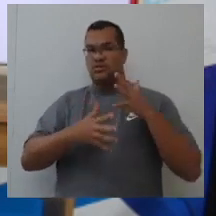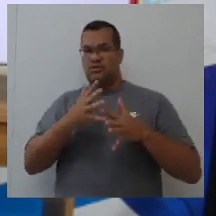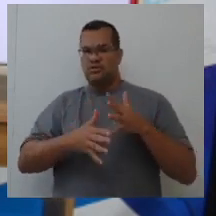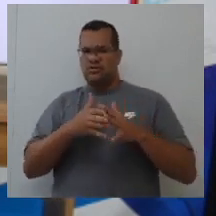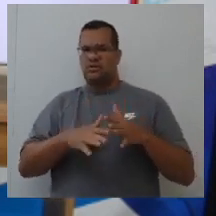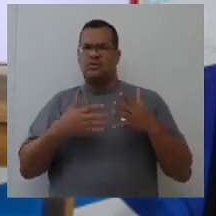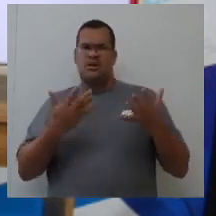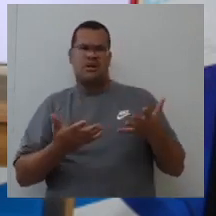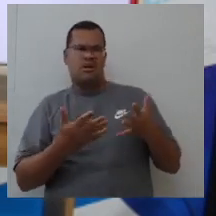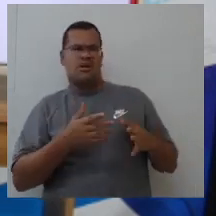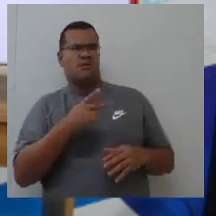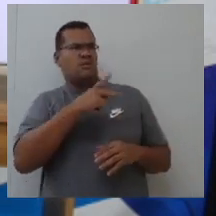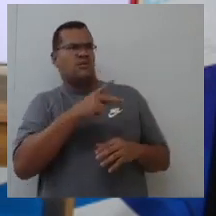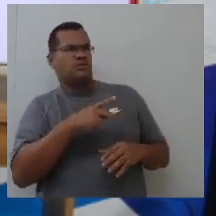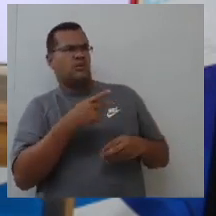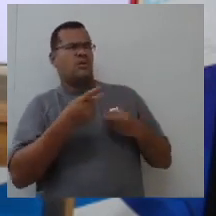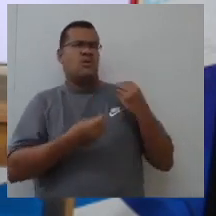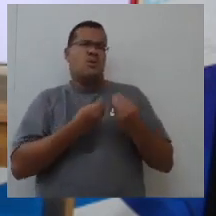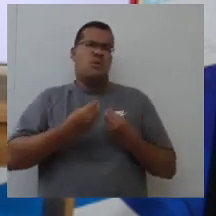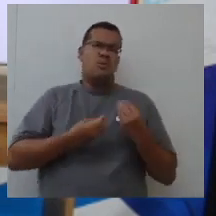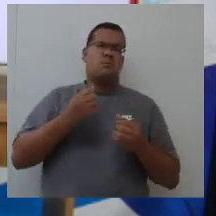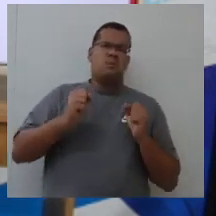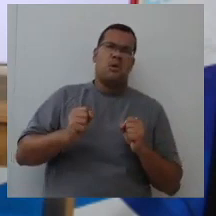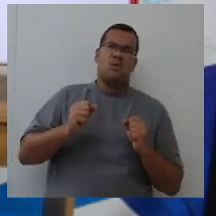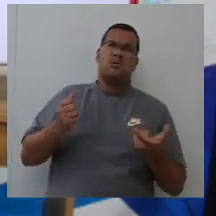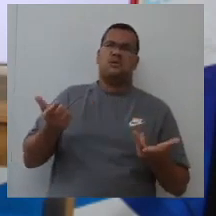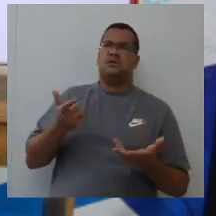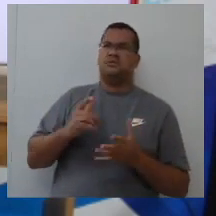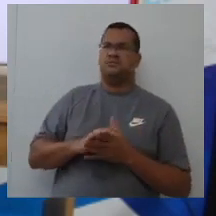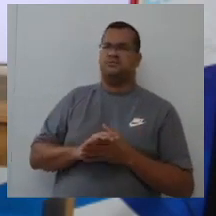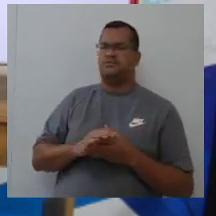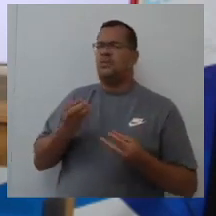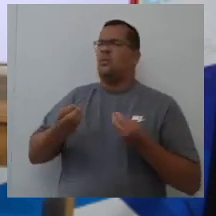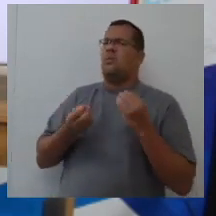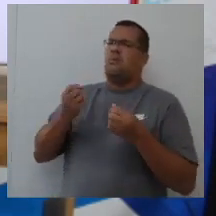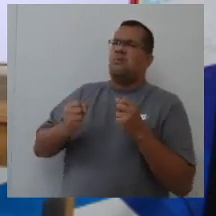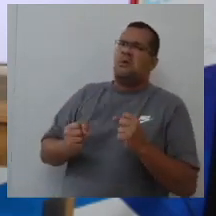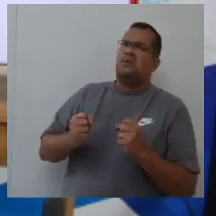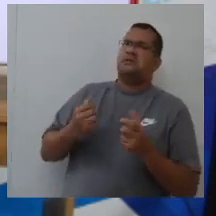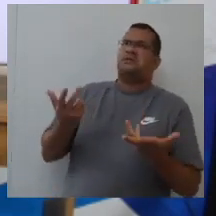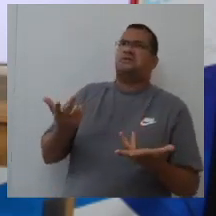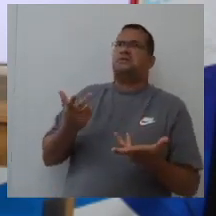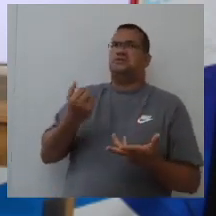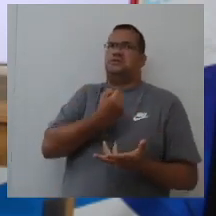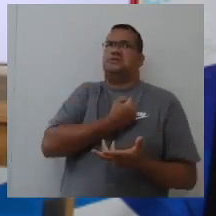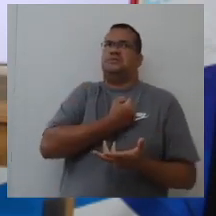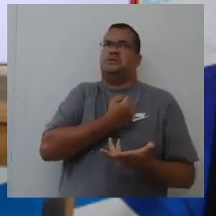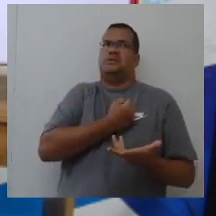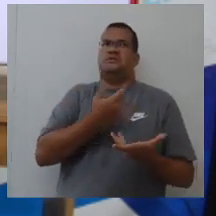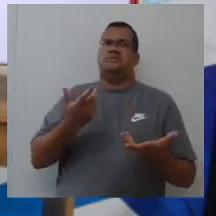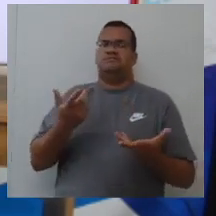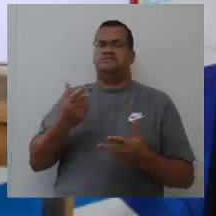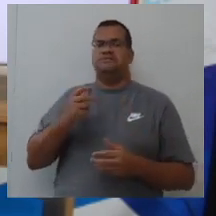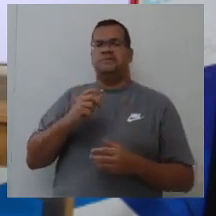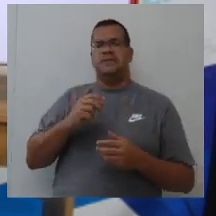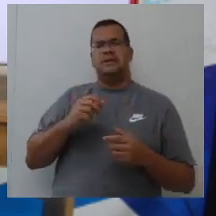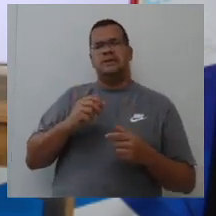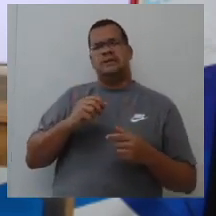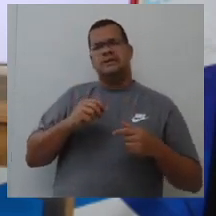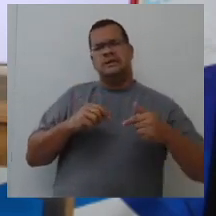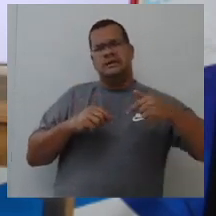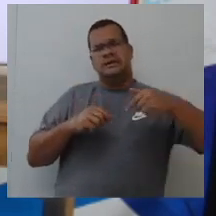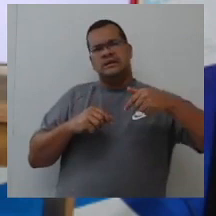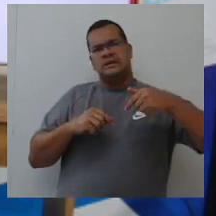Ô professor, mas como é que pode aqui, como que pode um número irracional